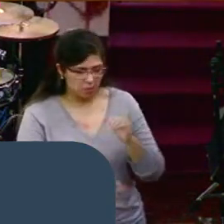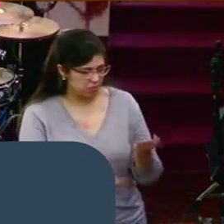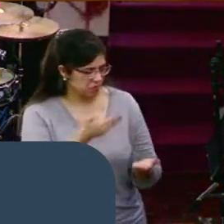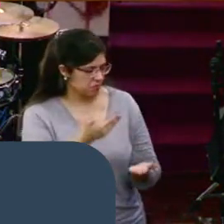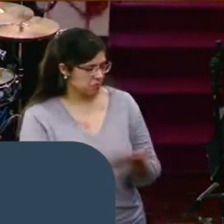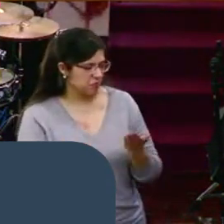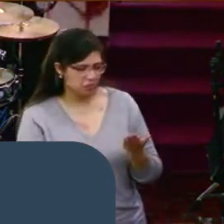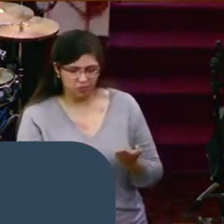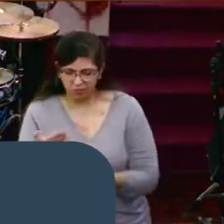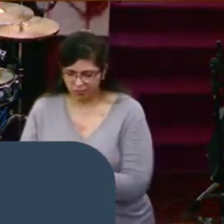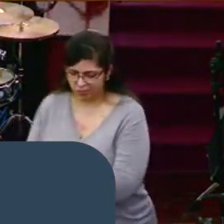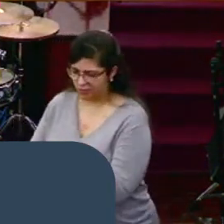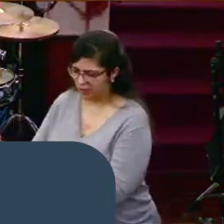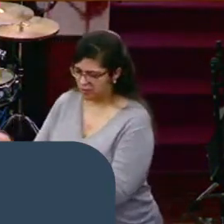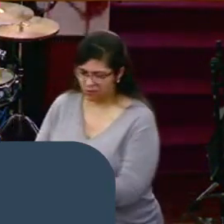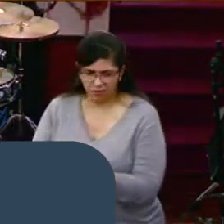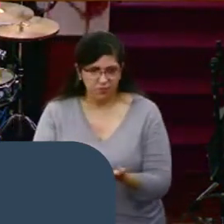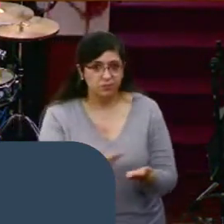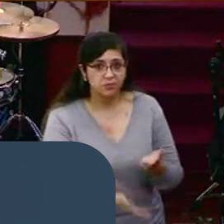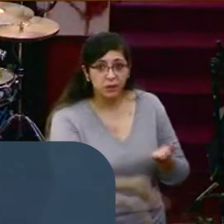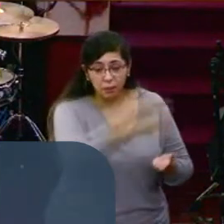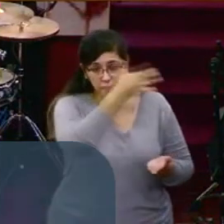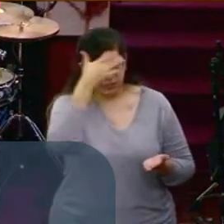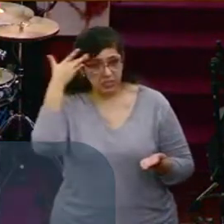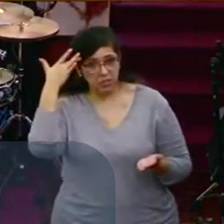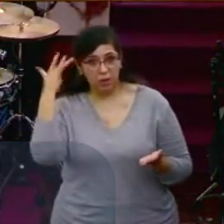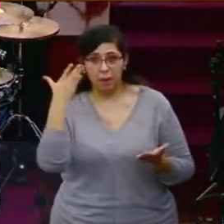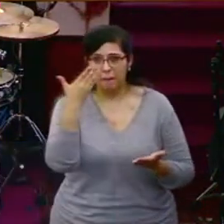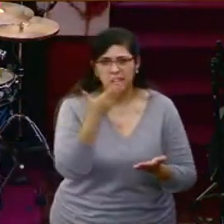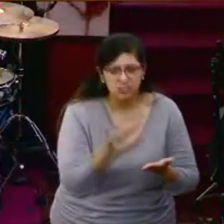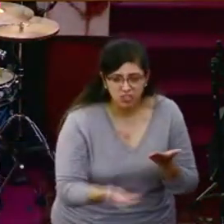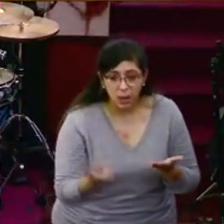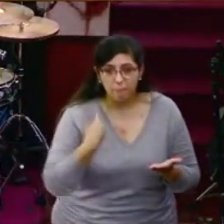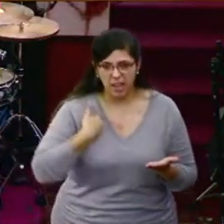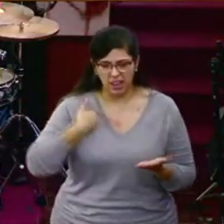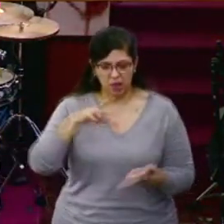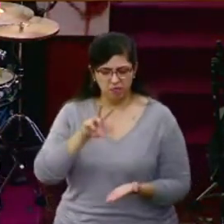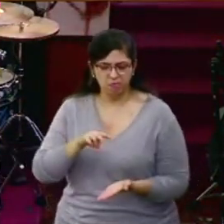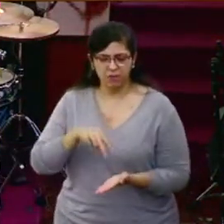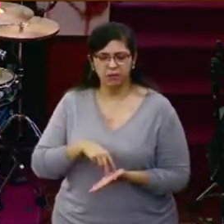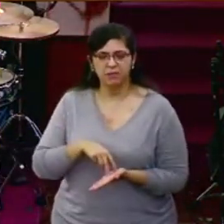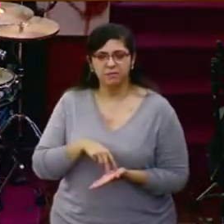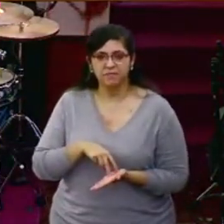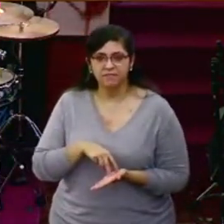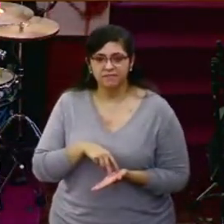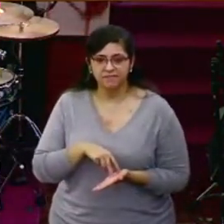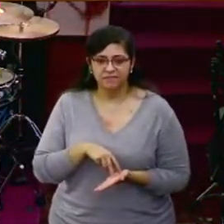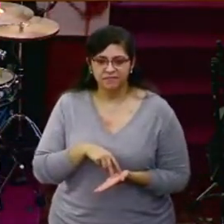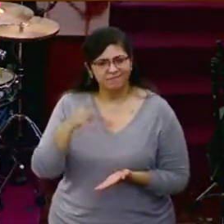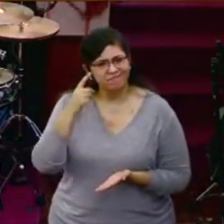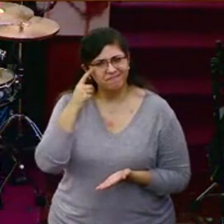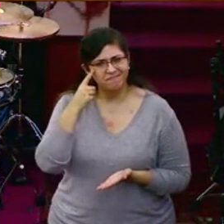porque 10 mil casas em caem ao meu lado outros mil km para o outro lado e eu permaneço seguro será que é assim